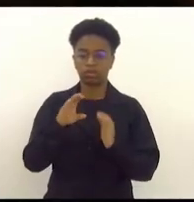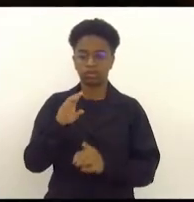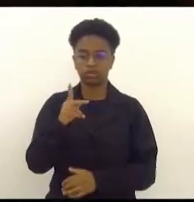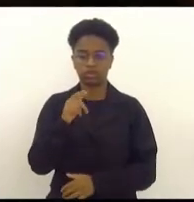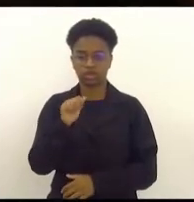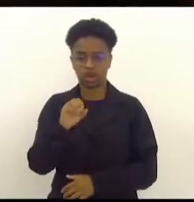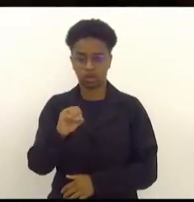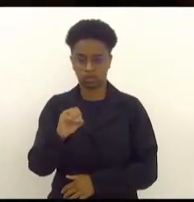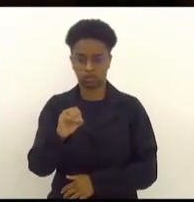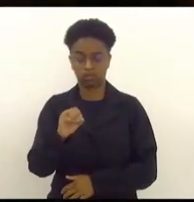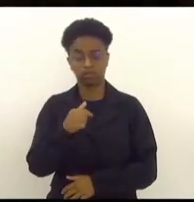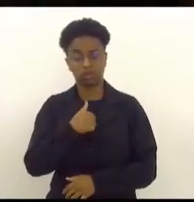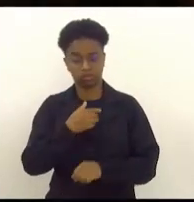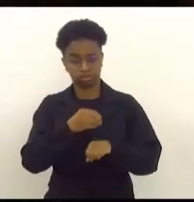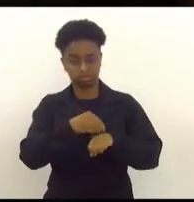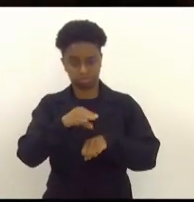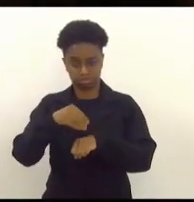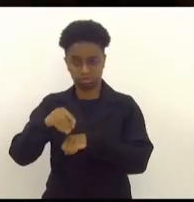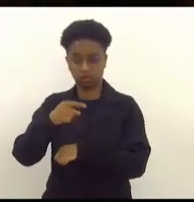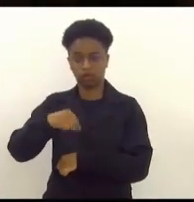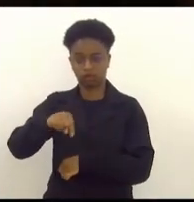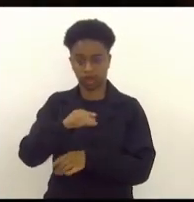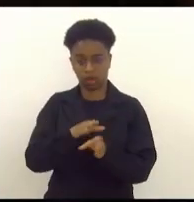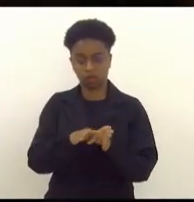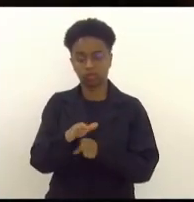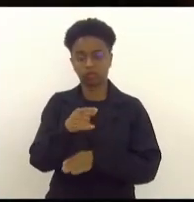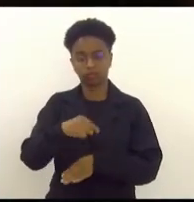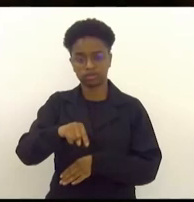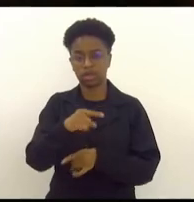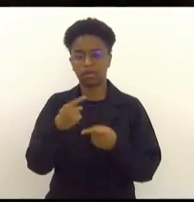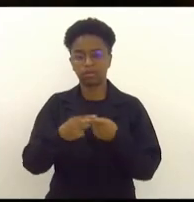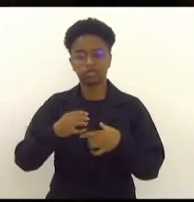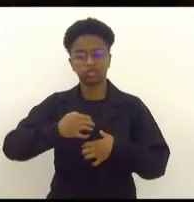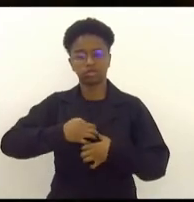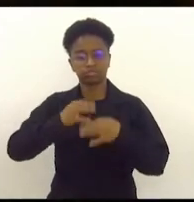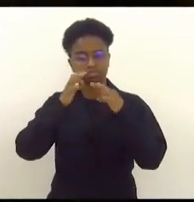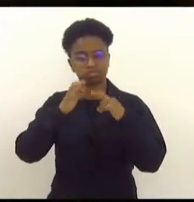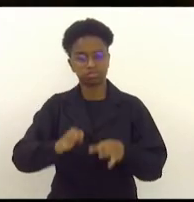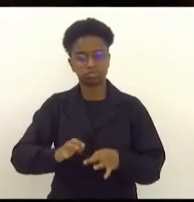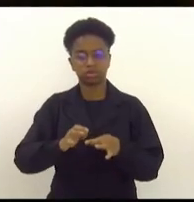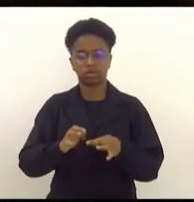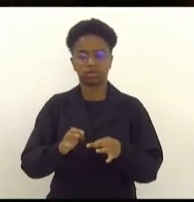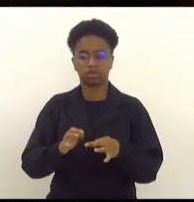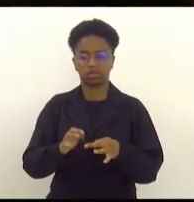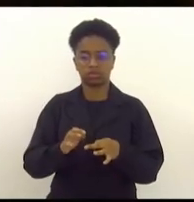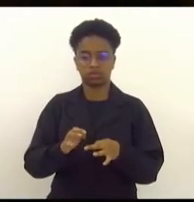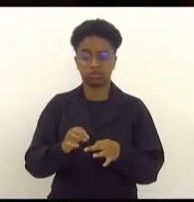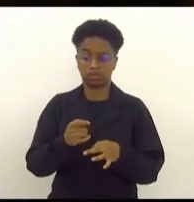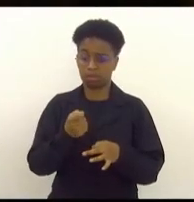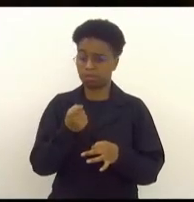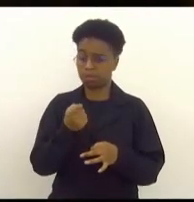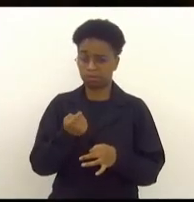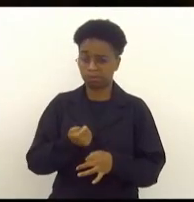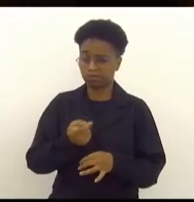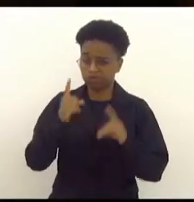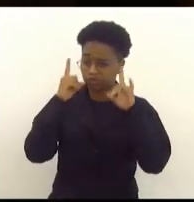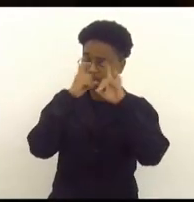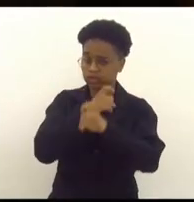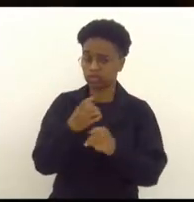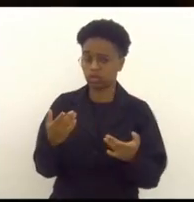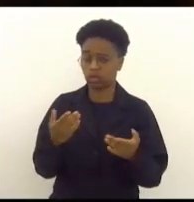aliás recomendo aqui a forma coerente e honesta muito raro nesse país de hoje